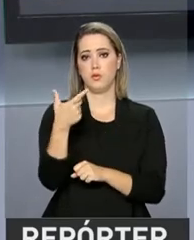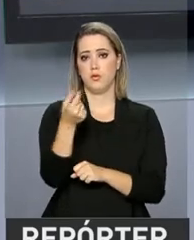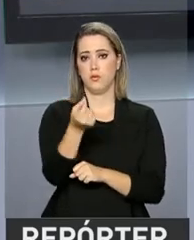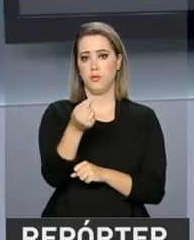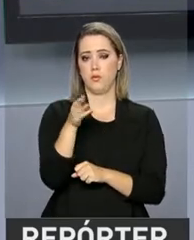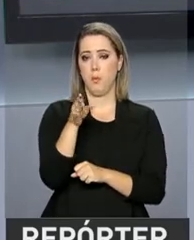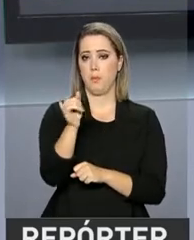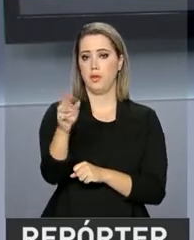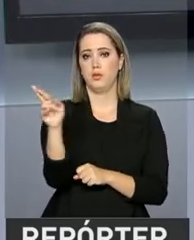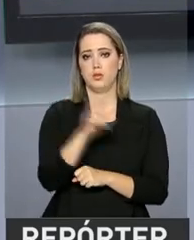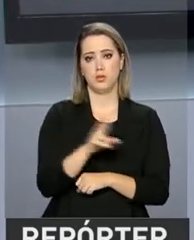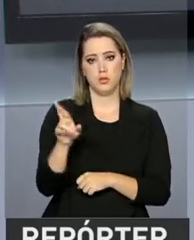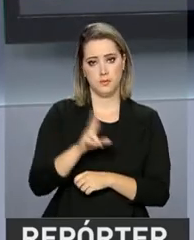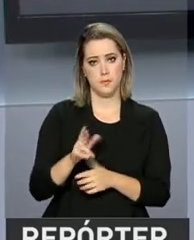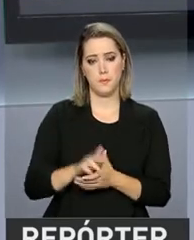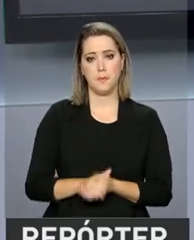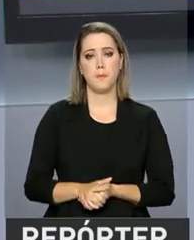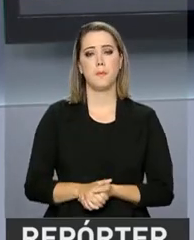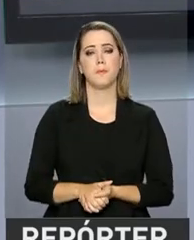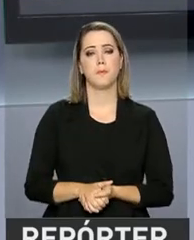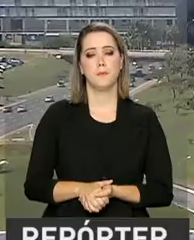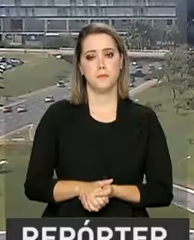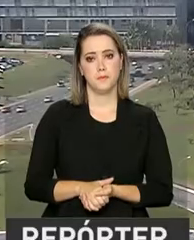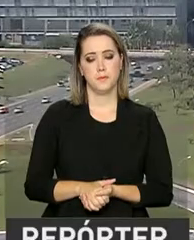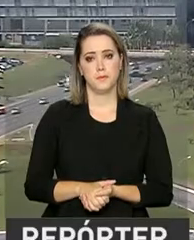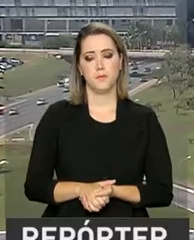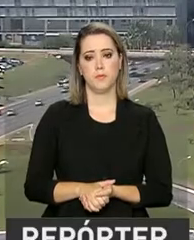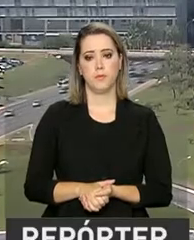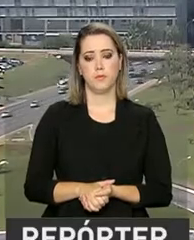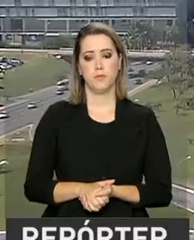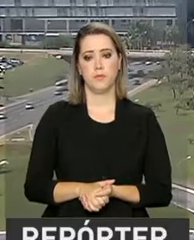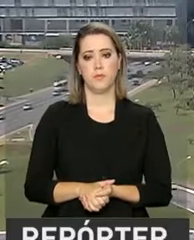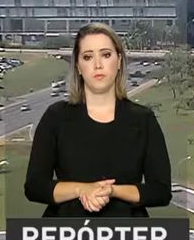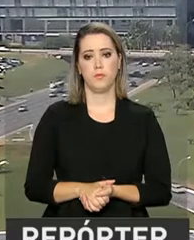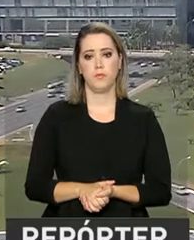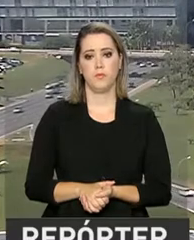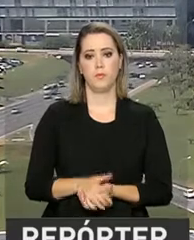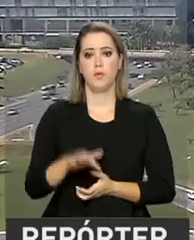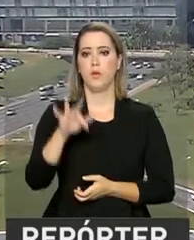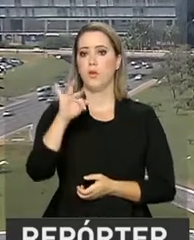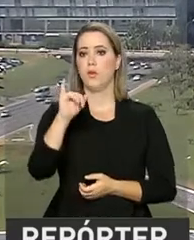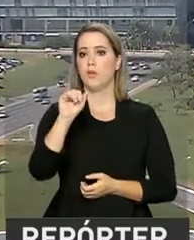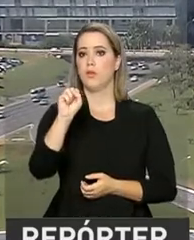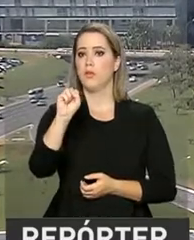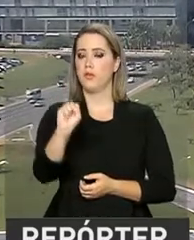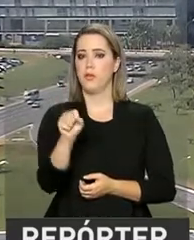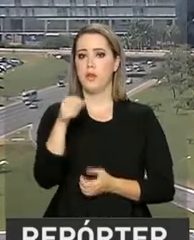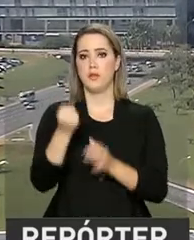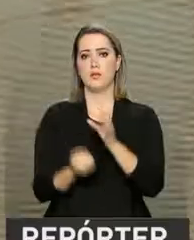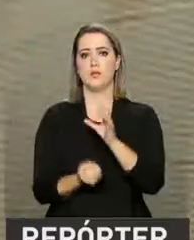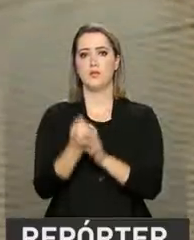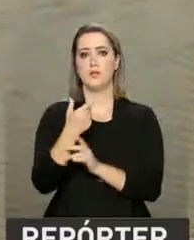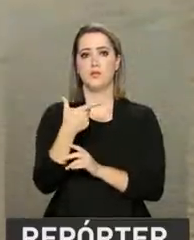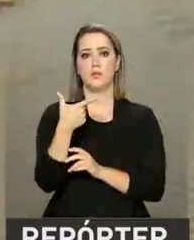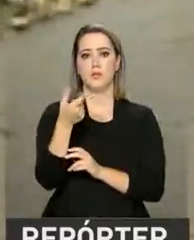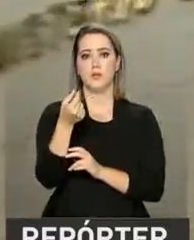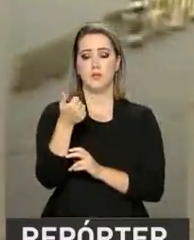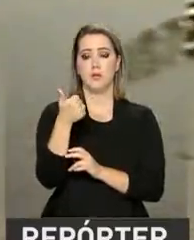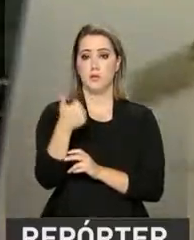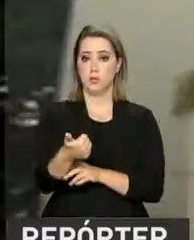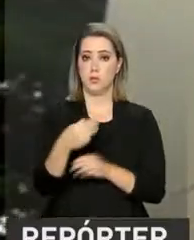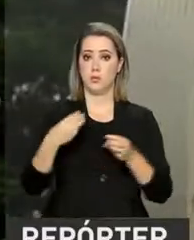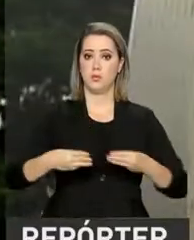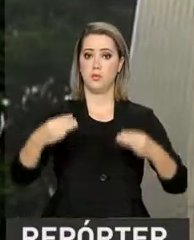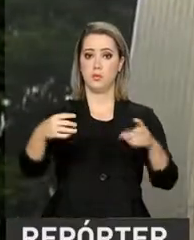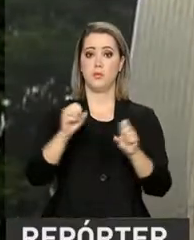quase 20 bilhões de reais o fies foi criado em 2001 pelo ministério da educação